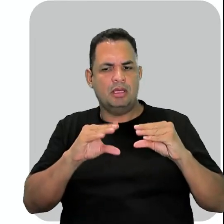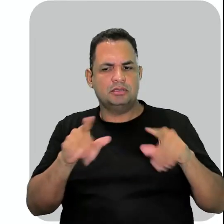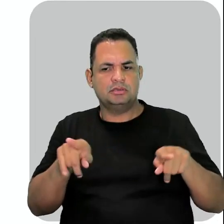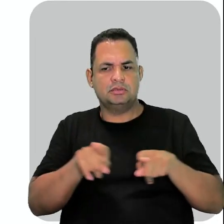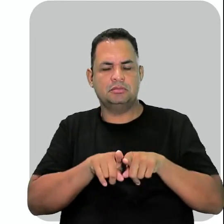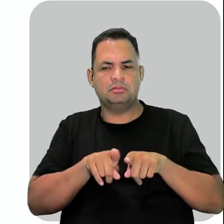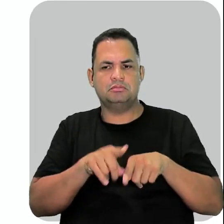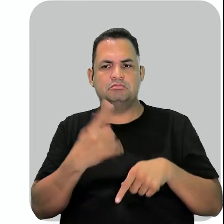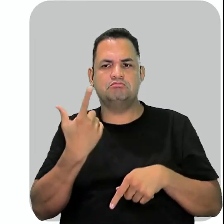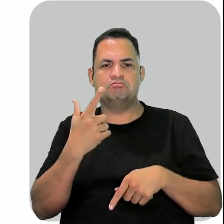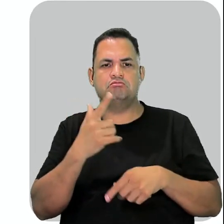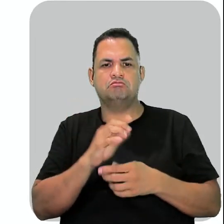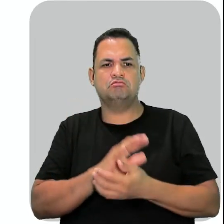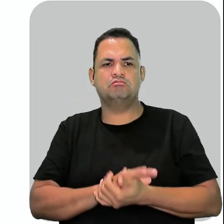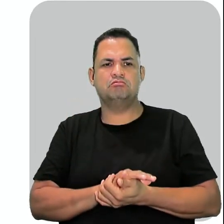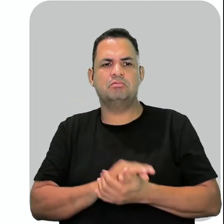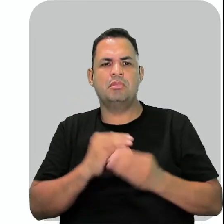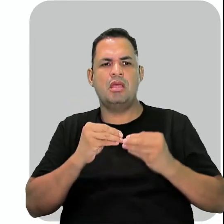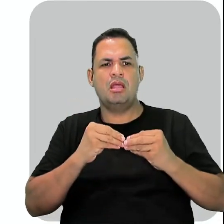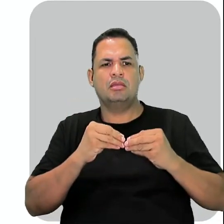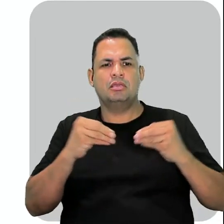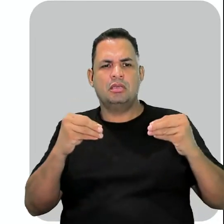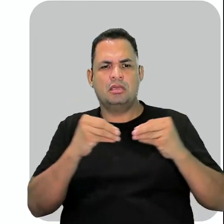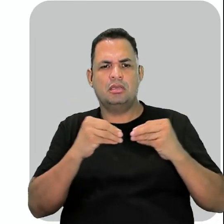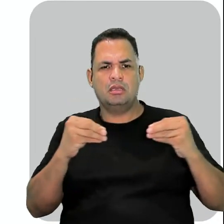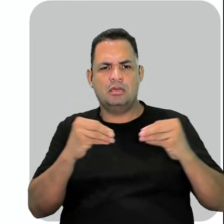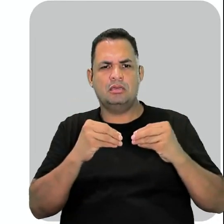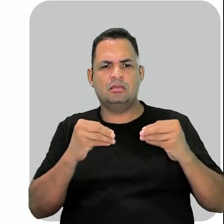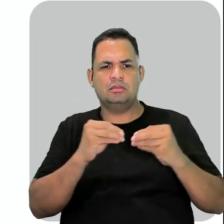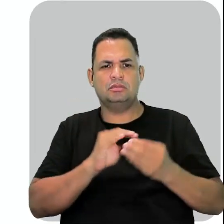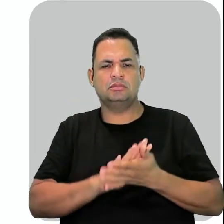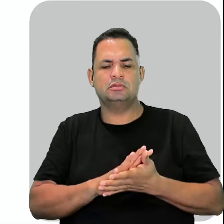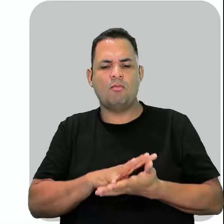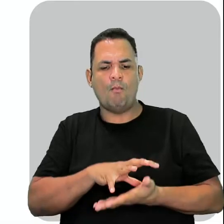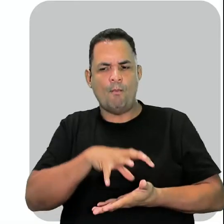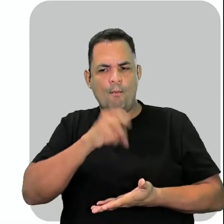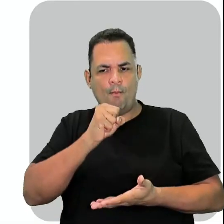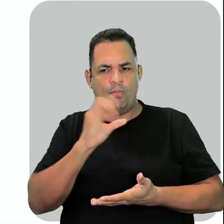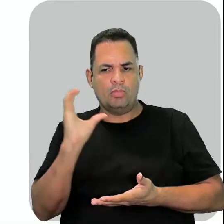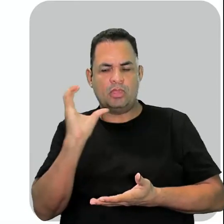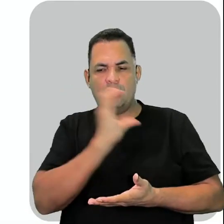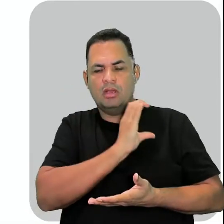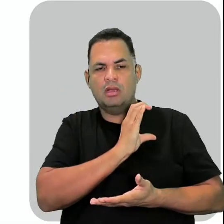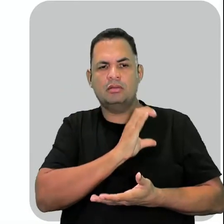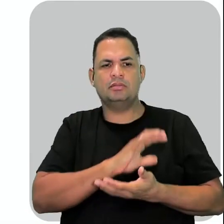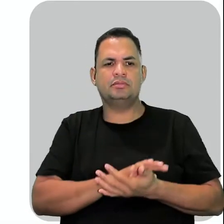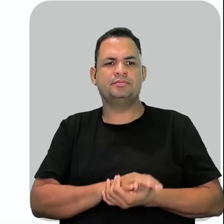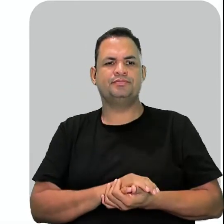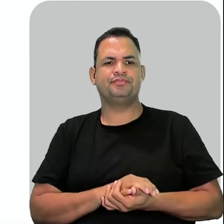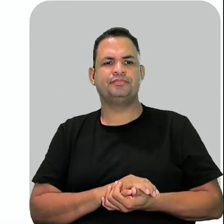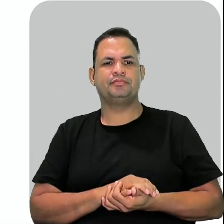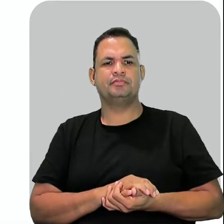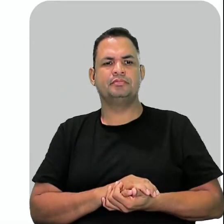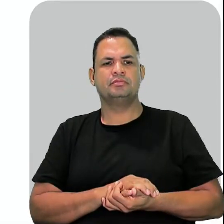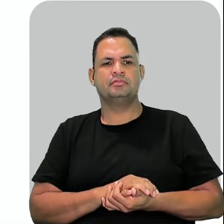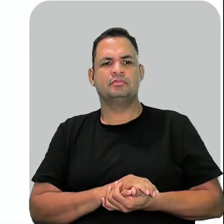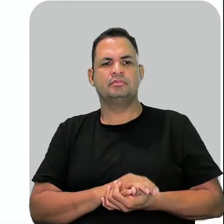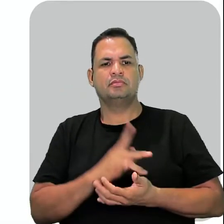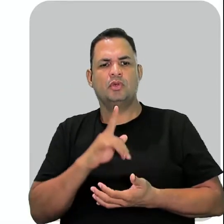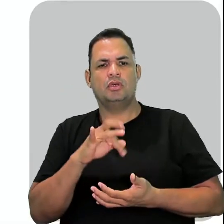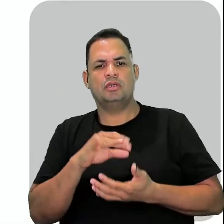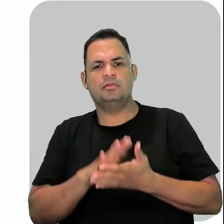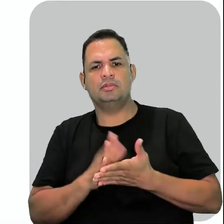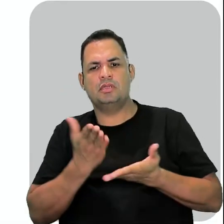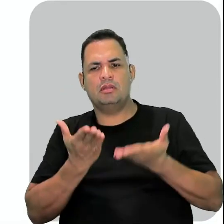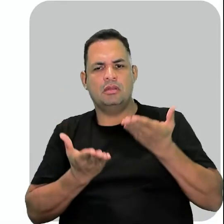tá, pessoal? Ela é mais ou menos elástica e ela seca muito rápido. Enquanto a poliamida ela é uma fibra mais